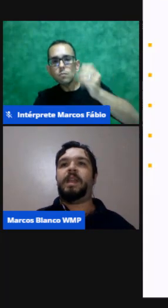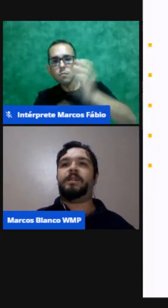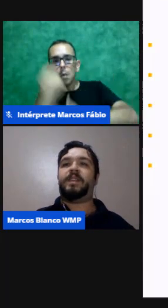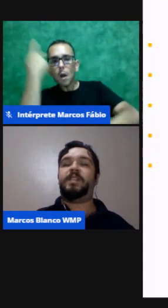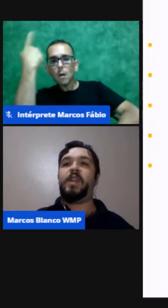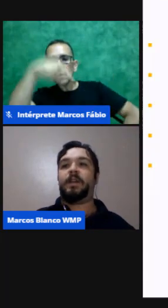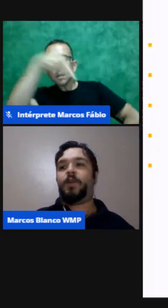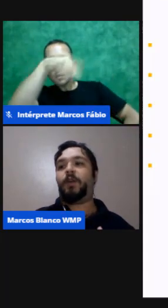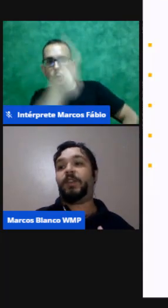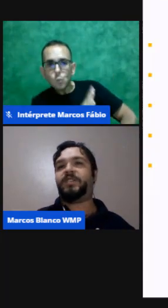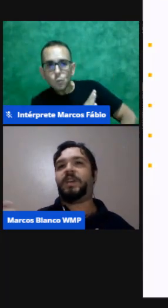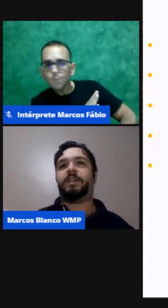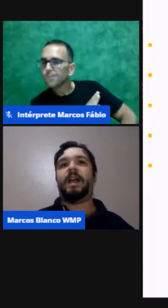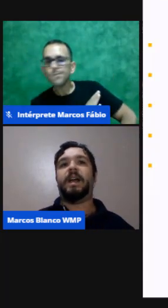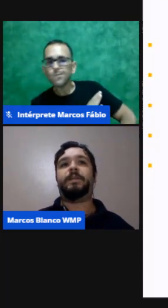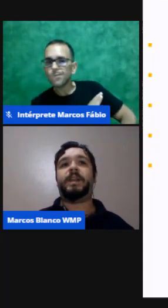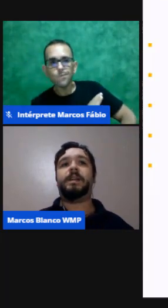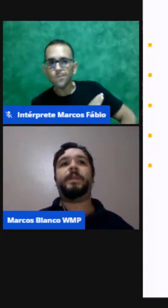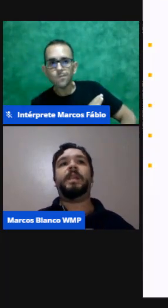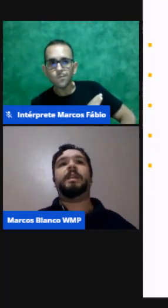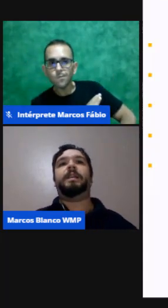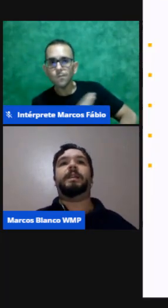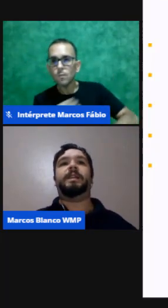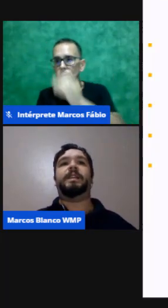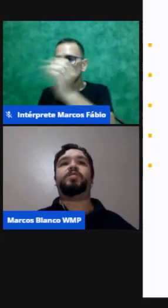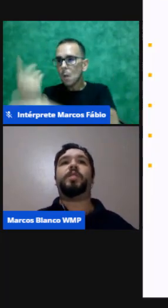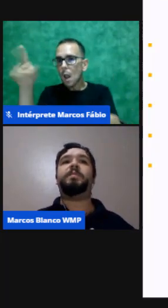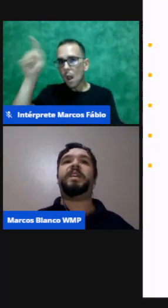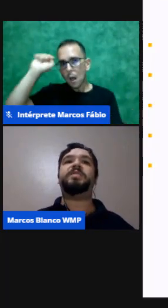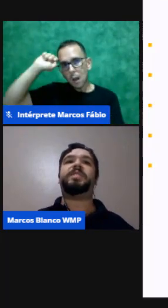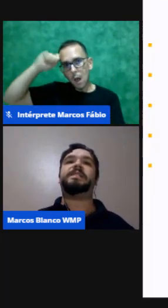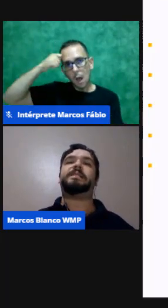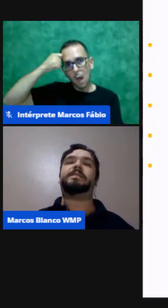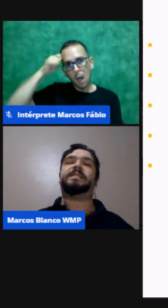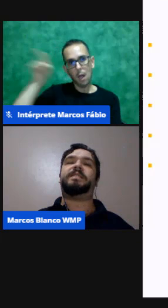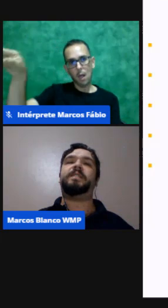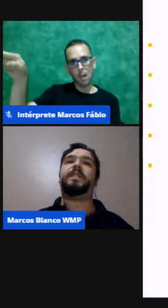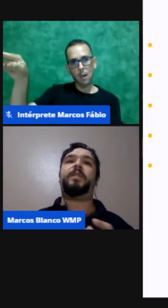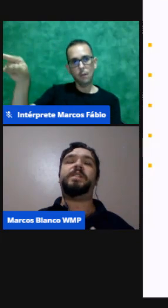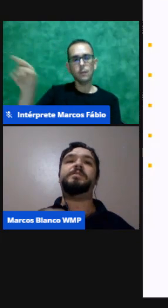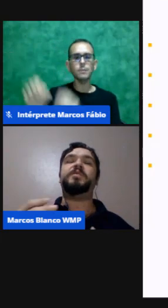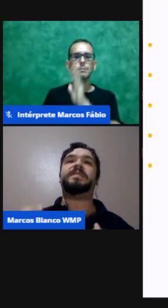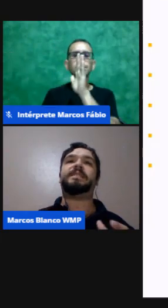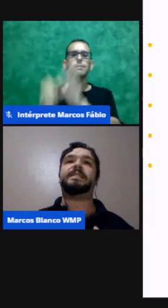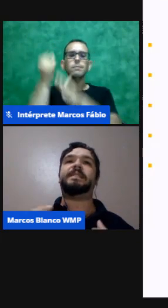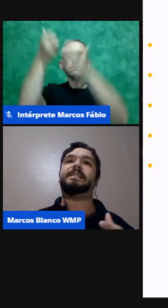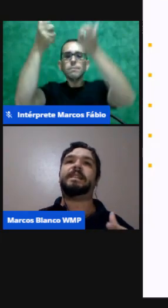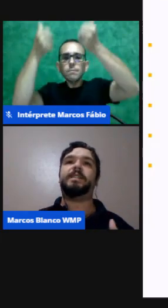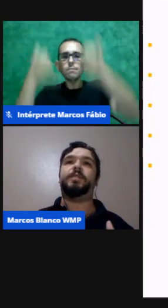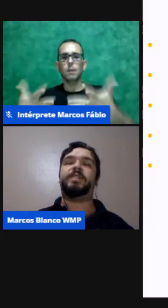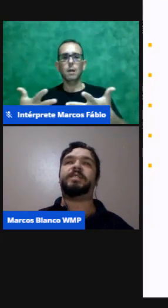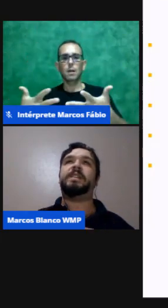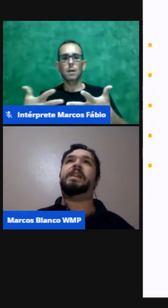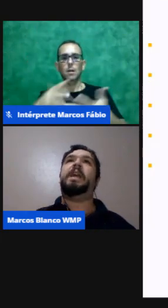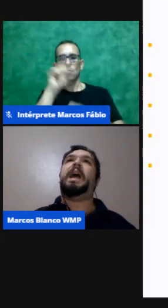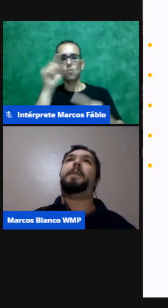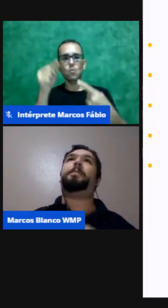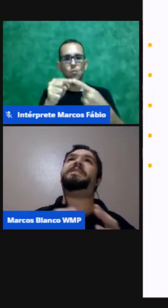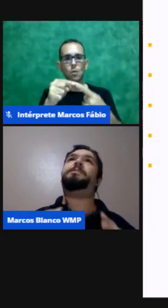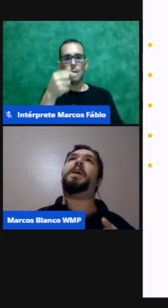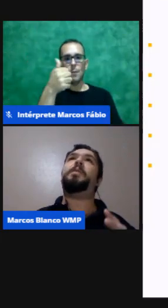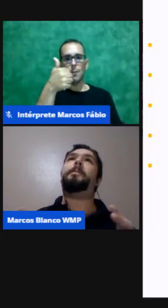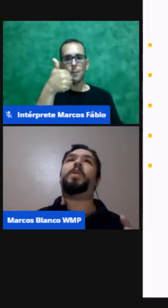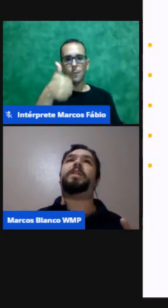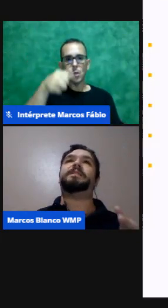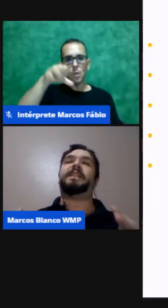Brasil. Ele foi originário da África e a sua primeira descrição científica foi de 1762.